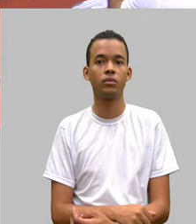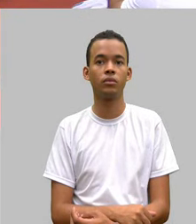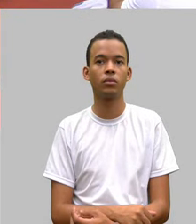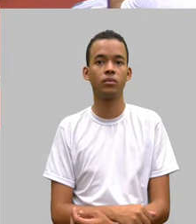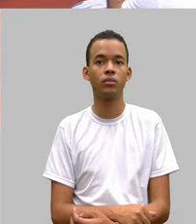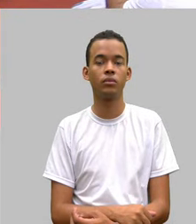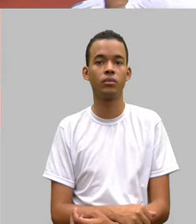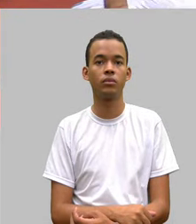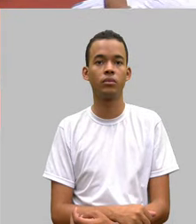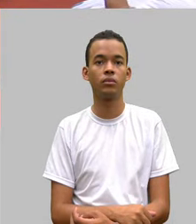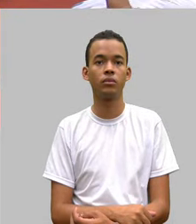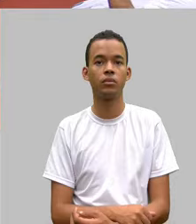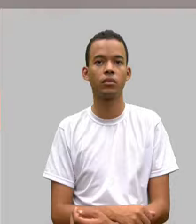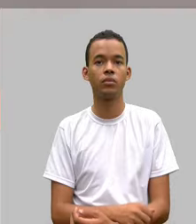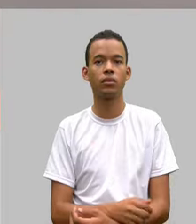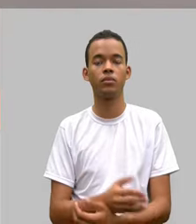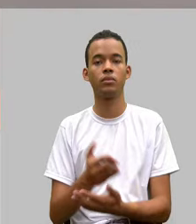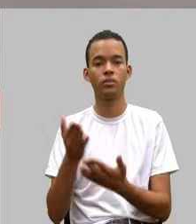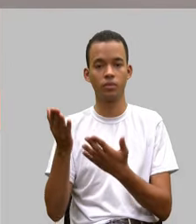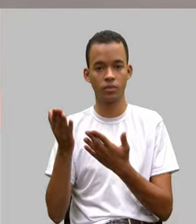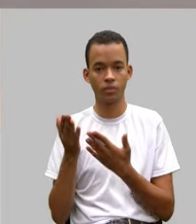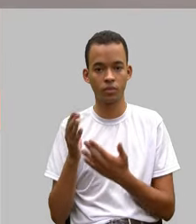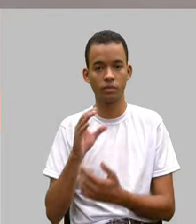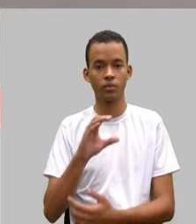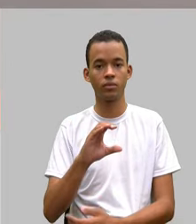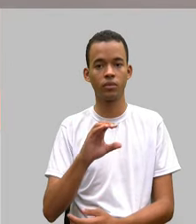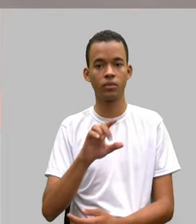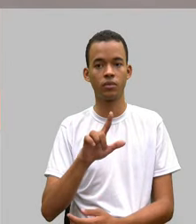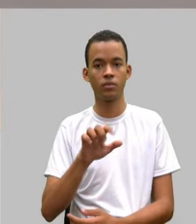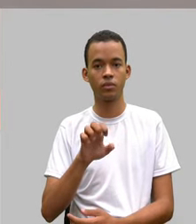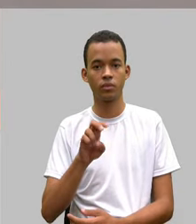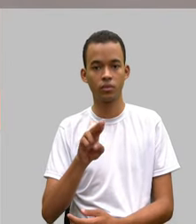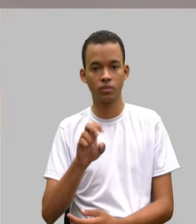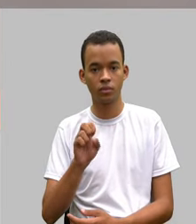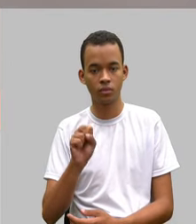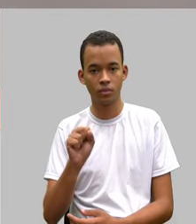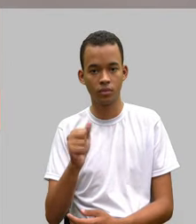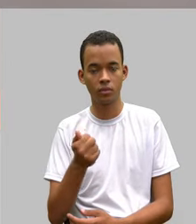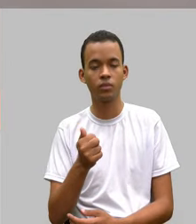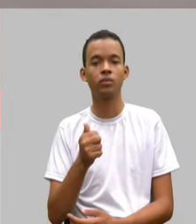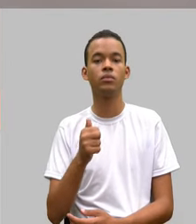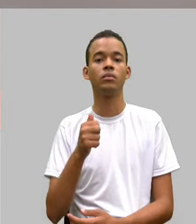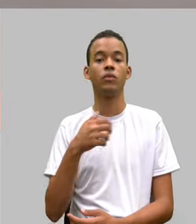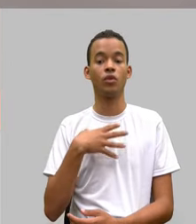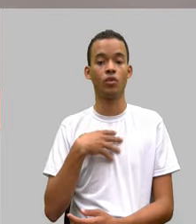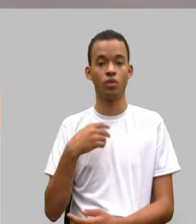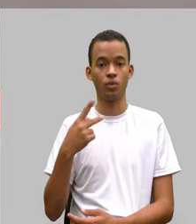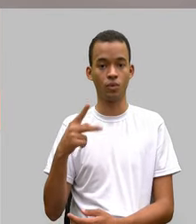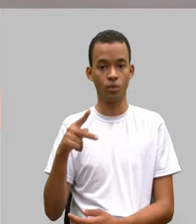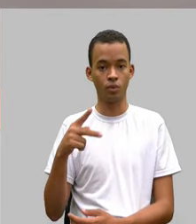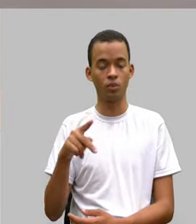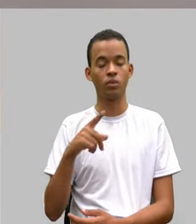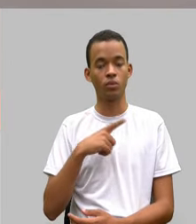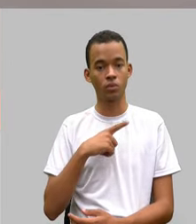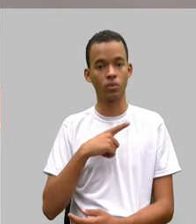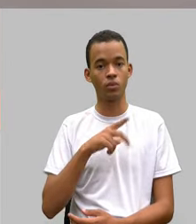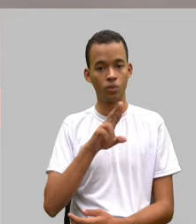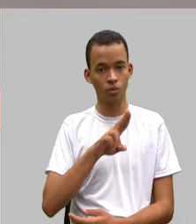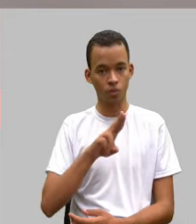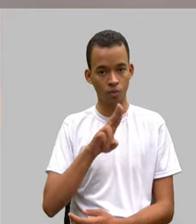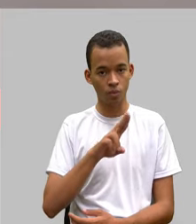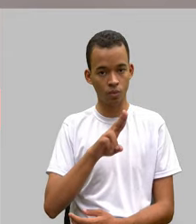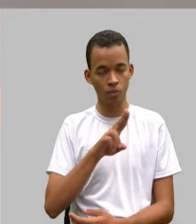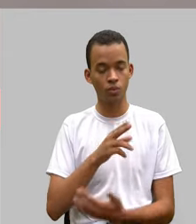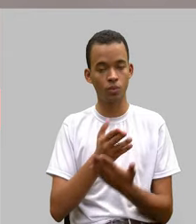e convidamos Cleusa Ladário mãe de paciente tratado com cannabis medicinal e referência